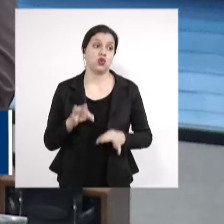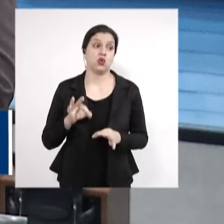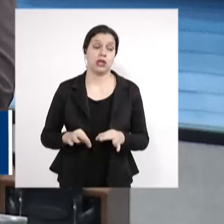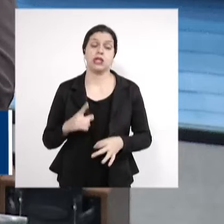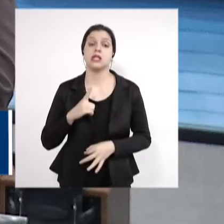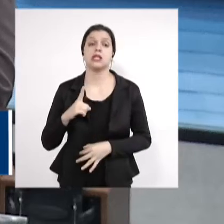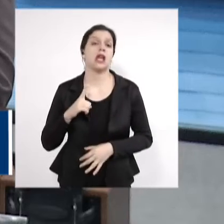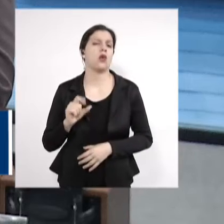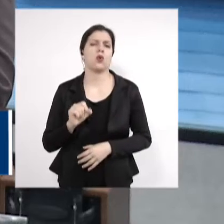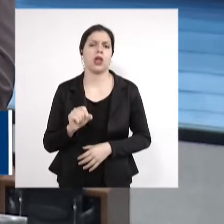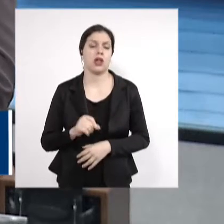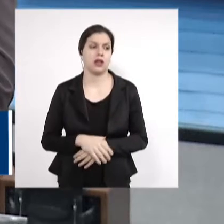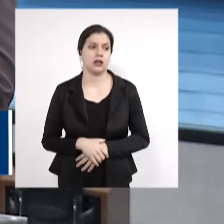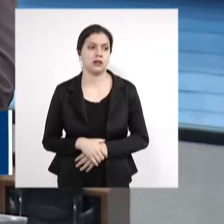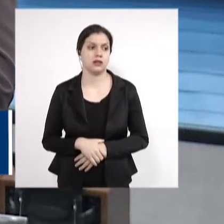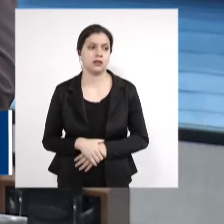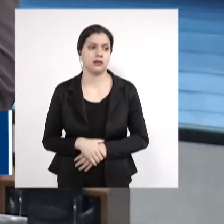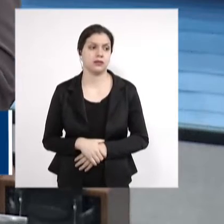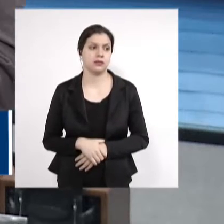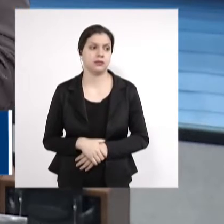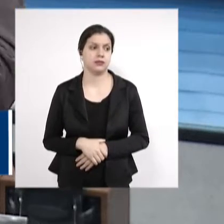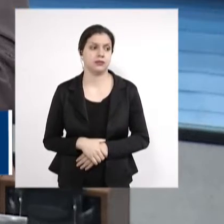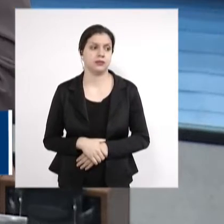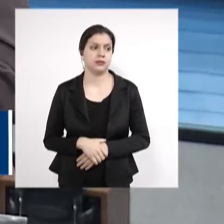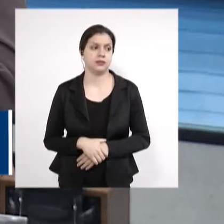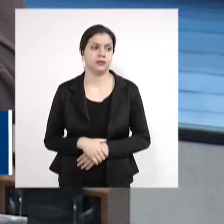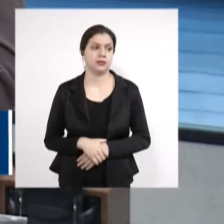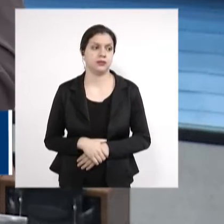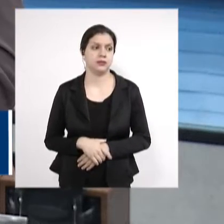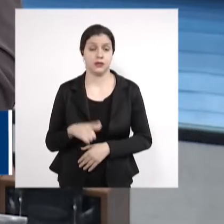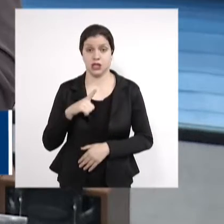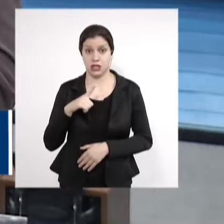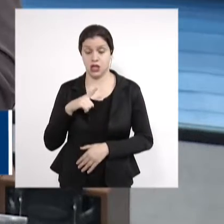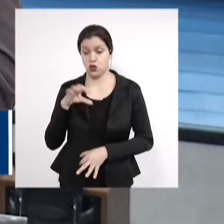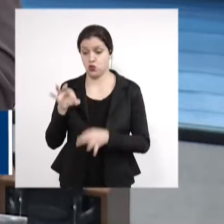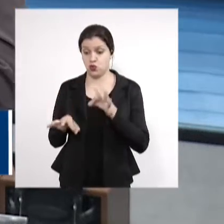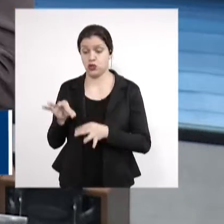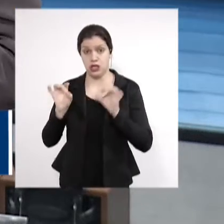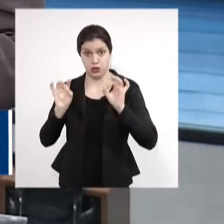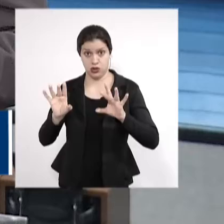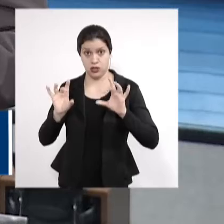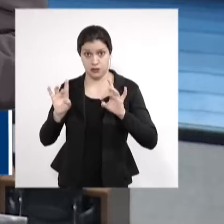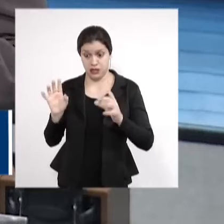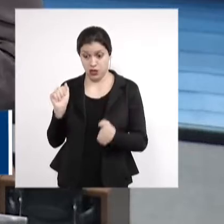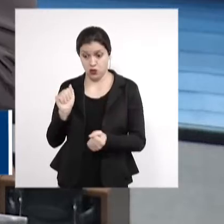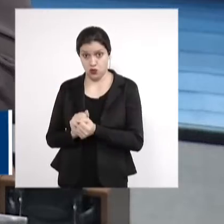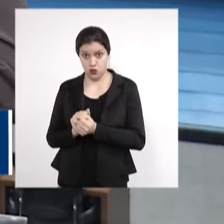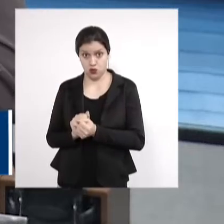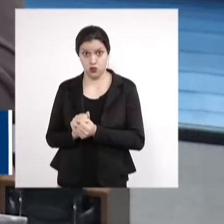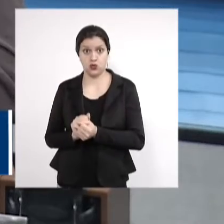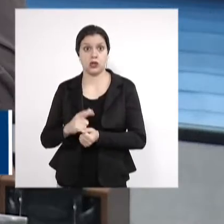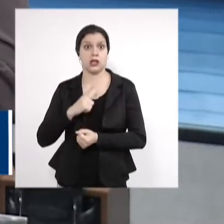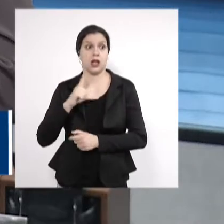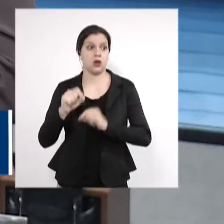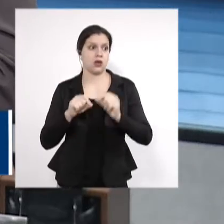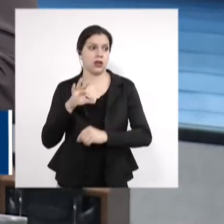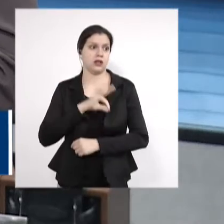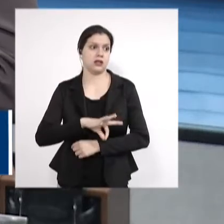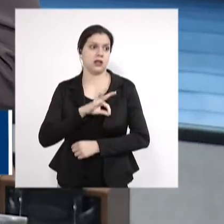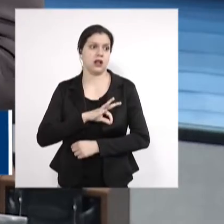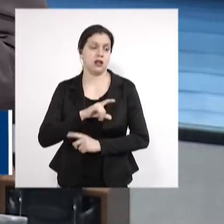pode dizer, um juizado especial adjunto, ele vai receber em sua